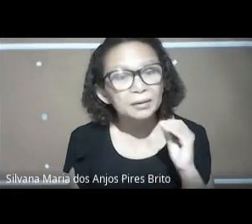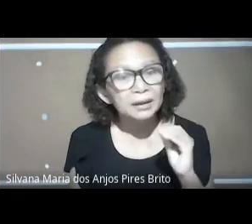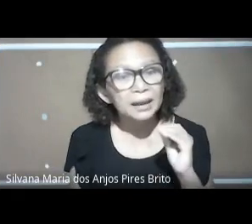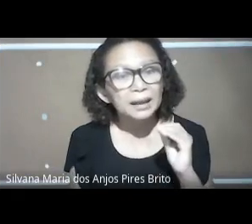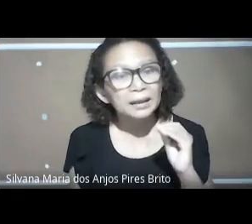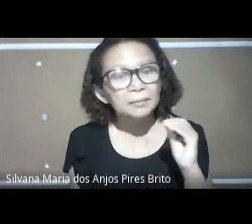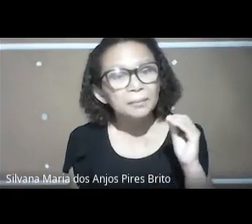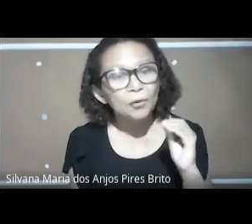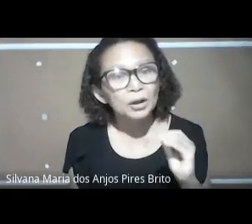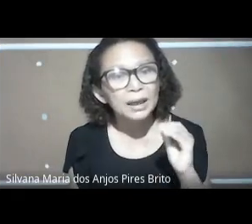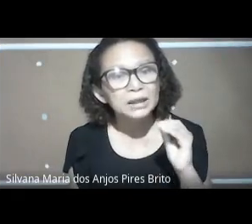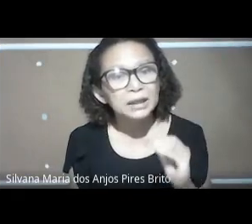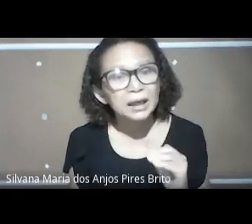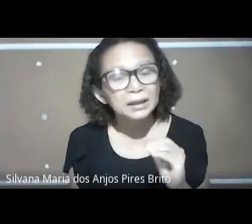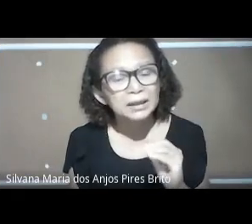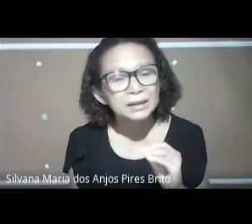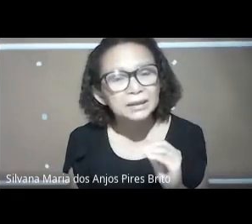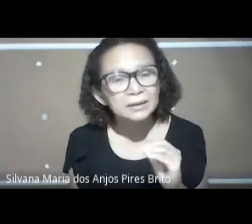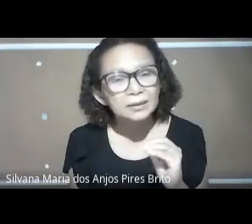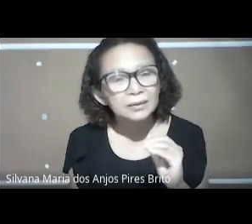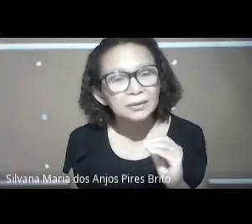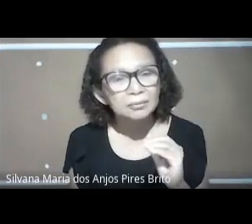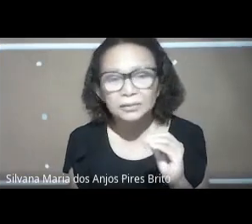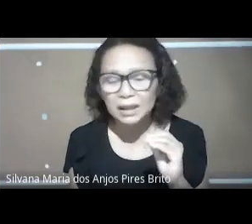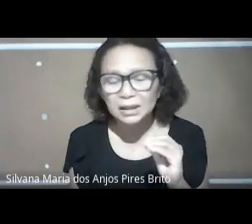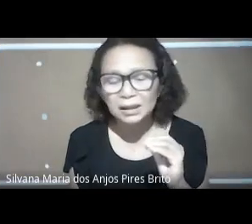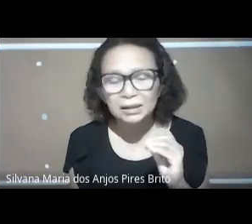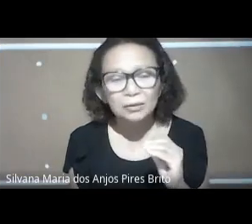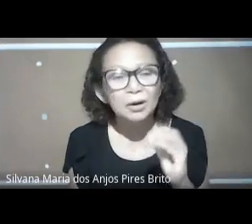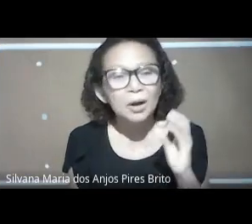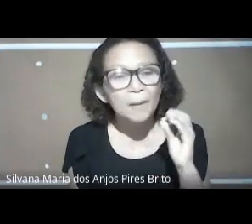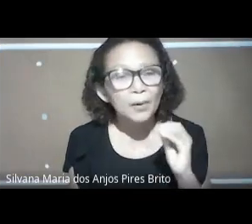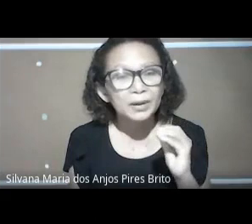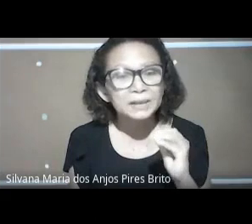estão vendo que tem muitas